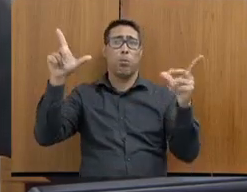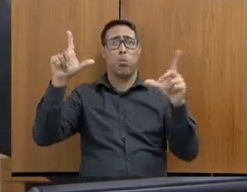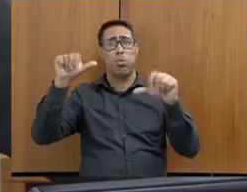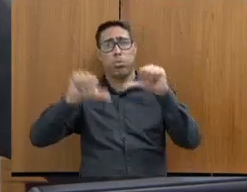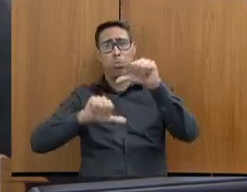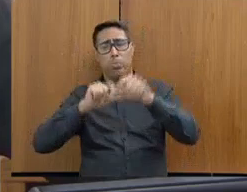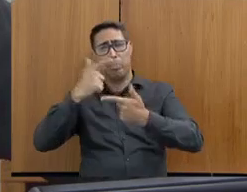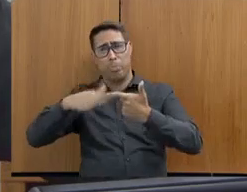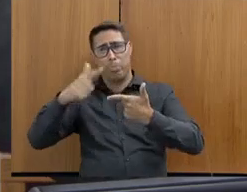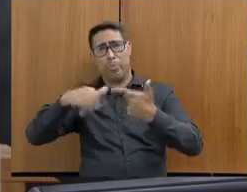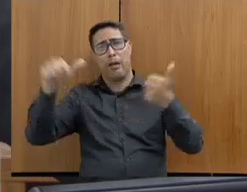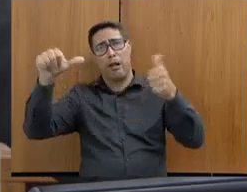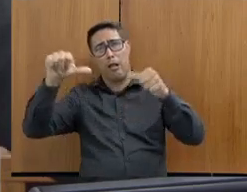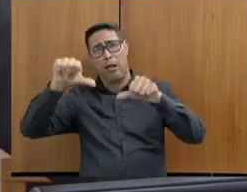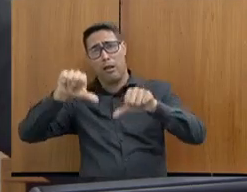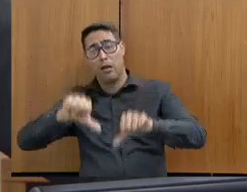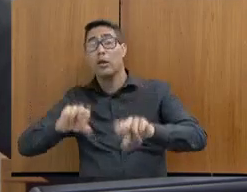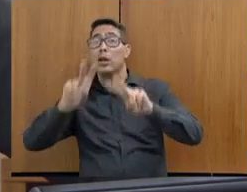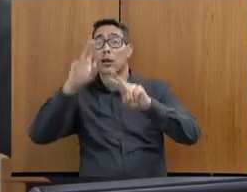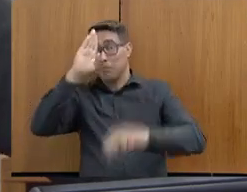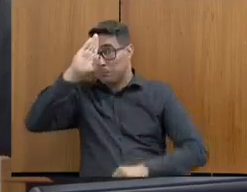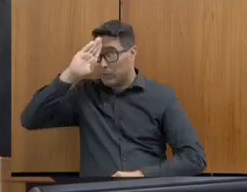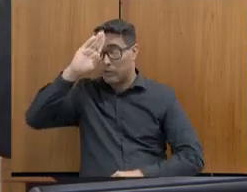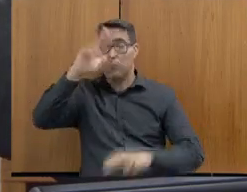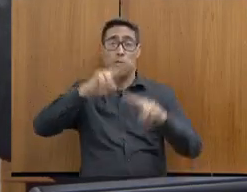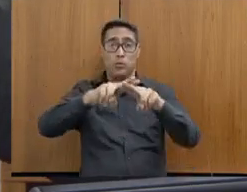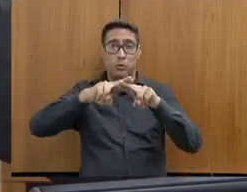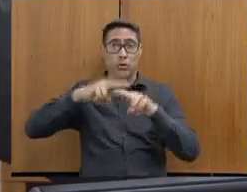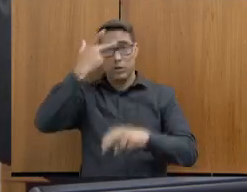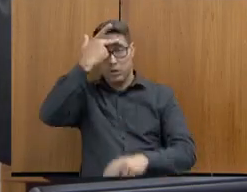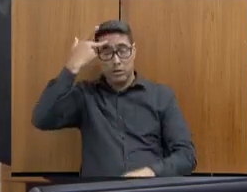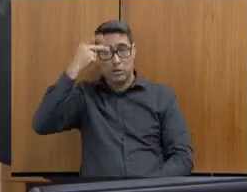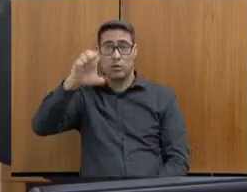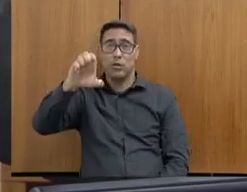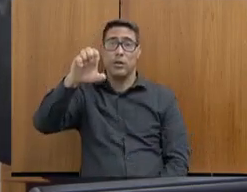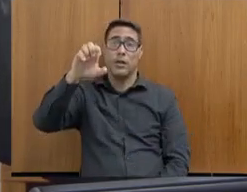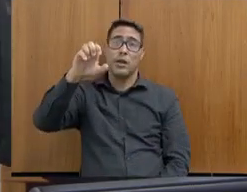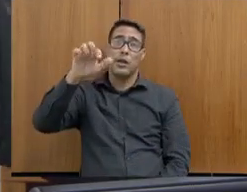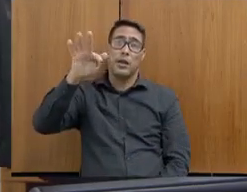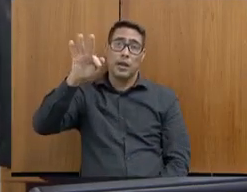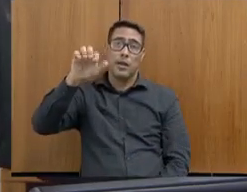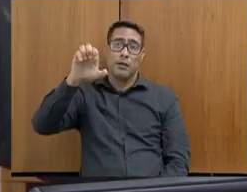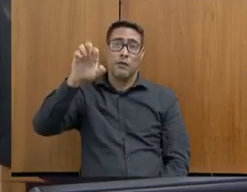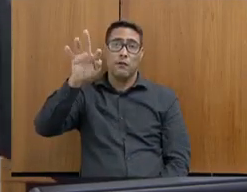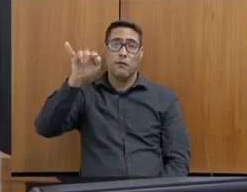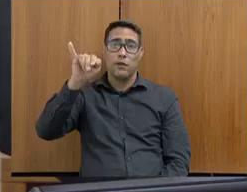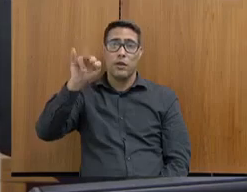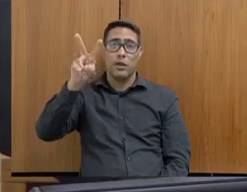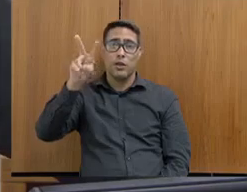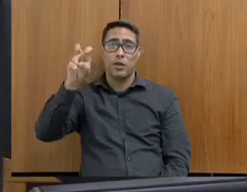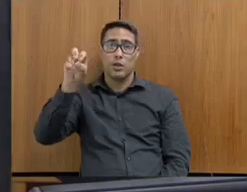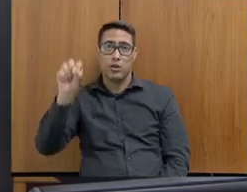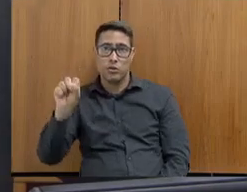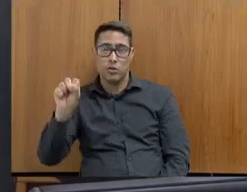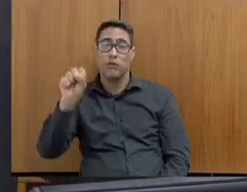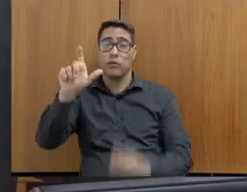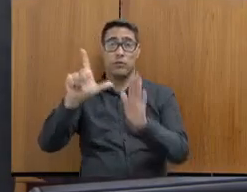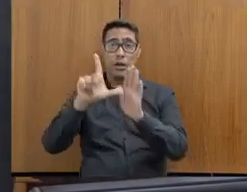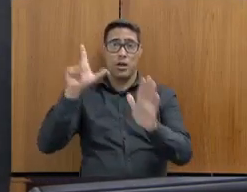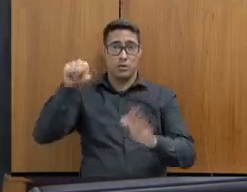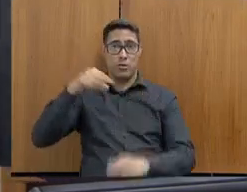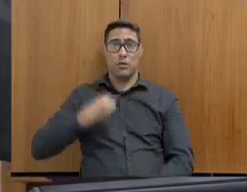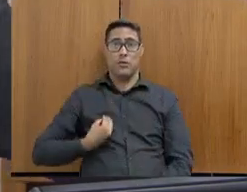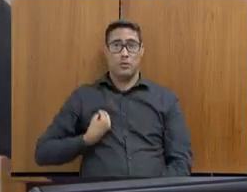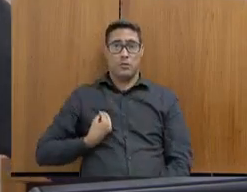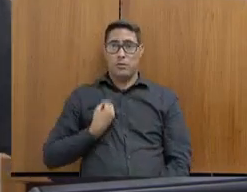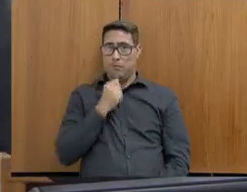na questão do efetivo para a senhora ter a ideia como é que o tema é tão sério a senhora não estava antes da chefia da Polícia